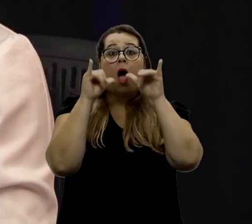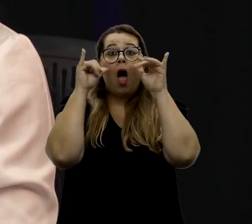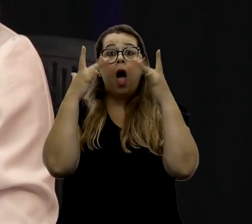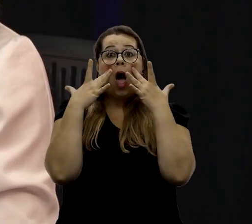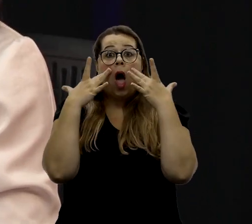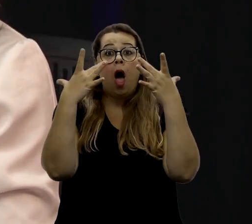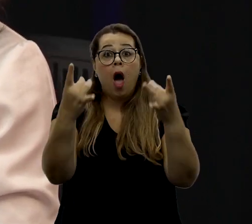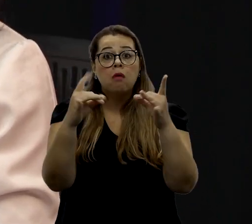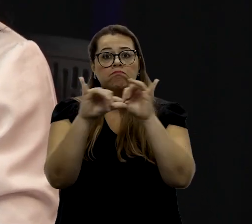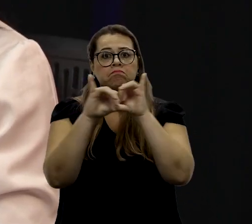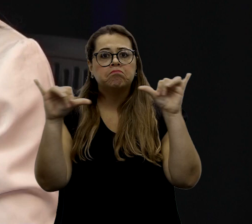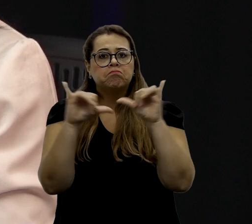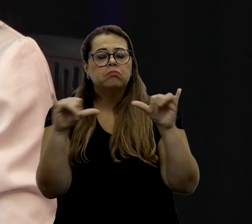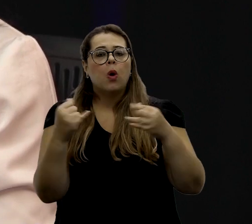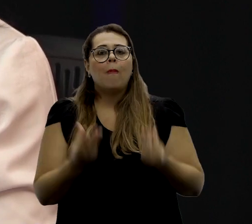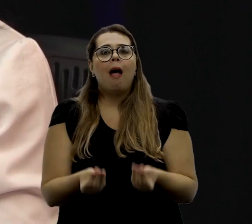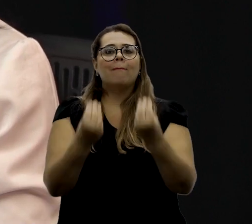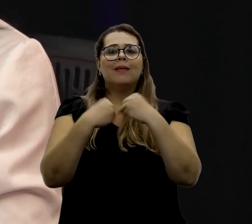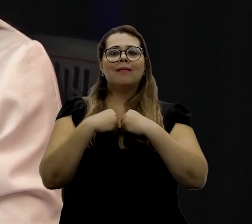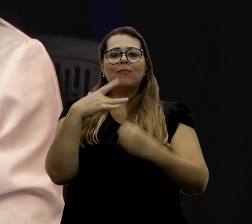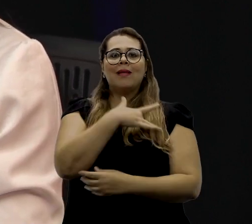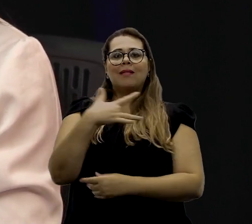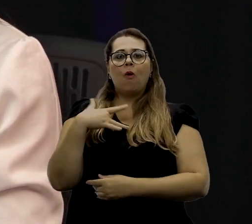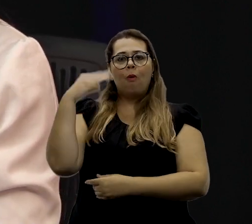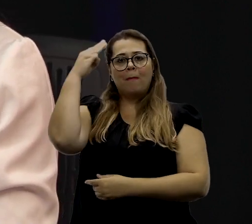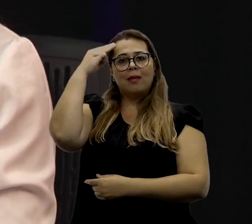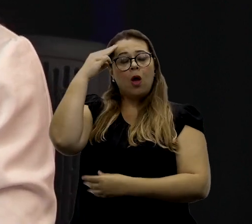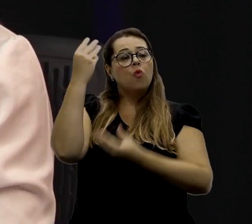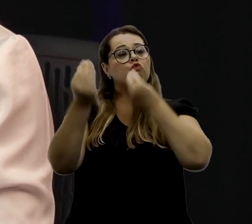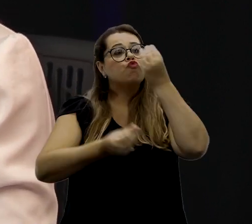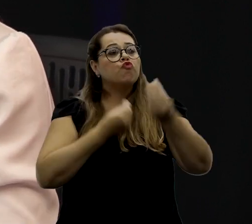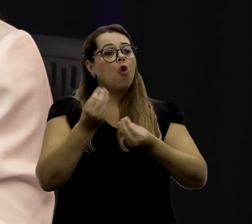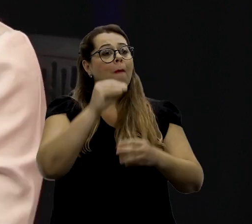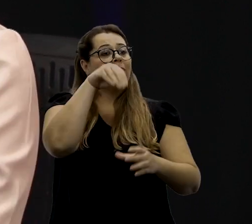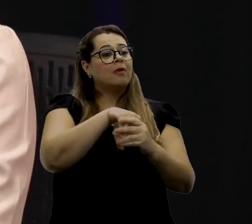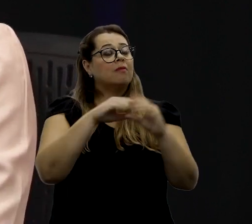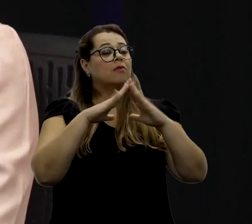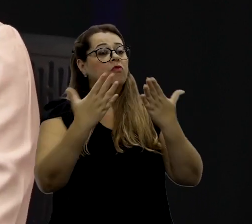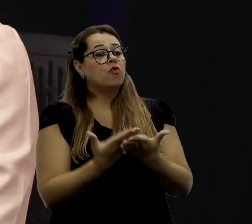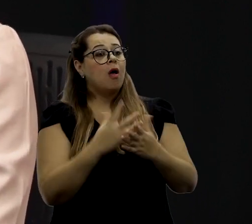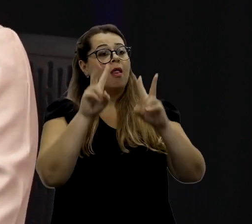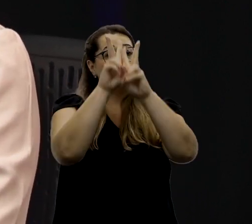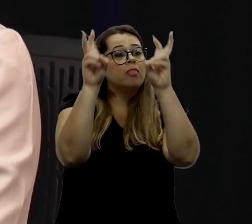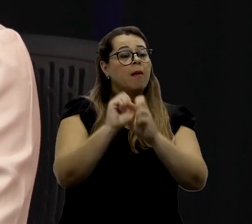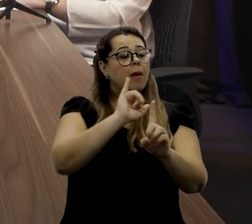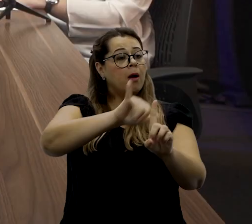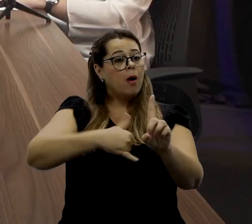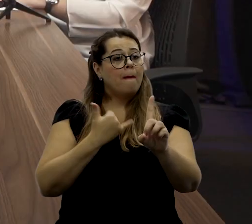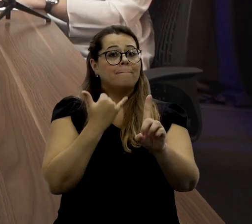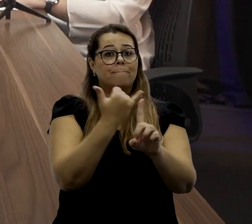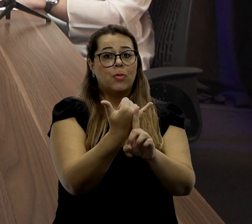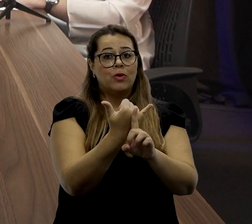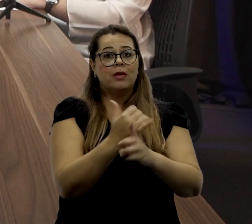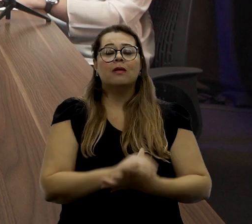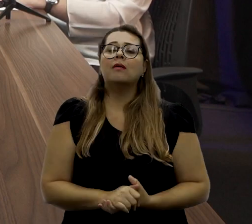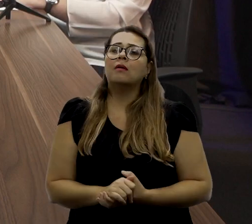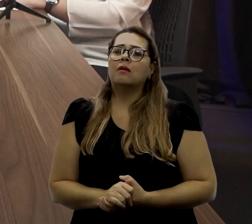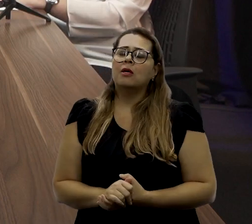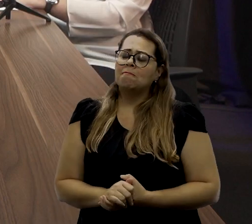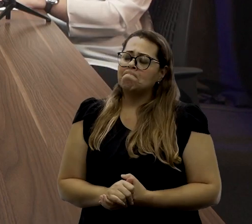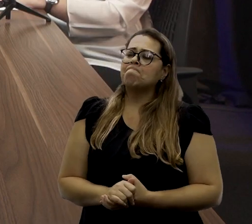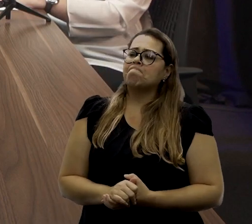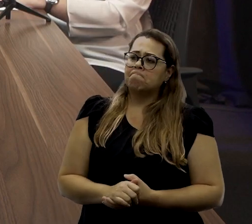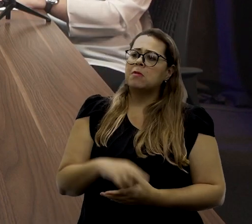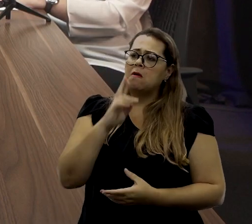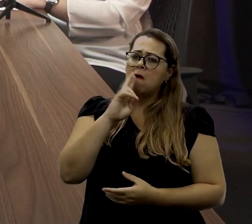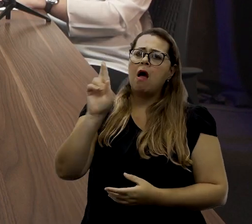mental. Como lidar com isso, com o bullying dentro das escolas? Então, novamente, vem essa questão desse perfil que o outro espera da gente,